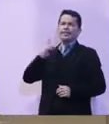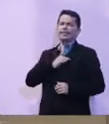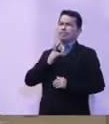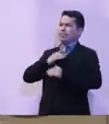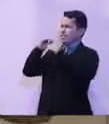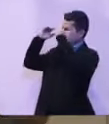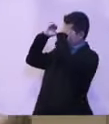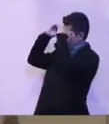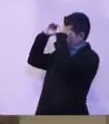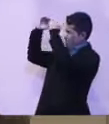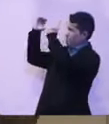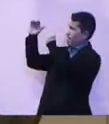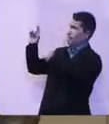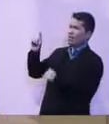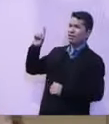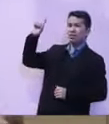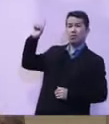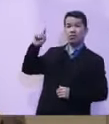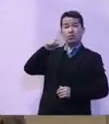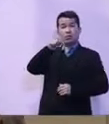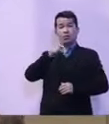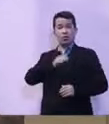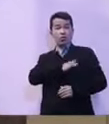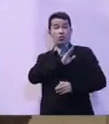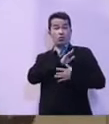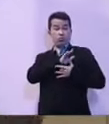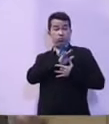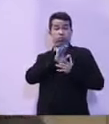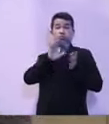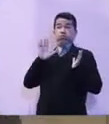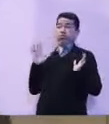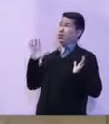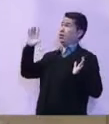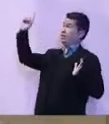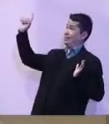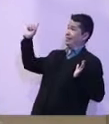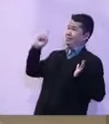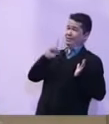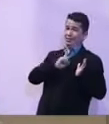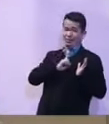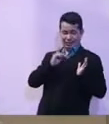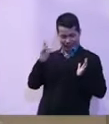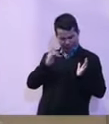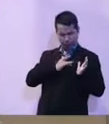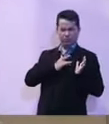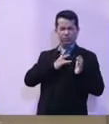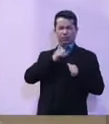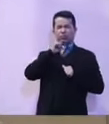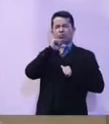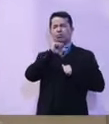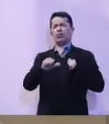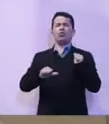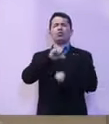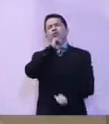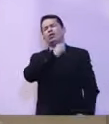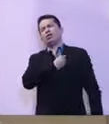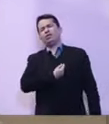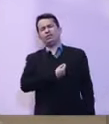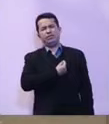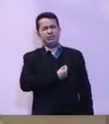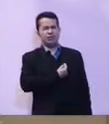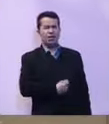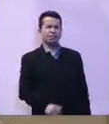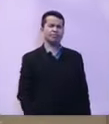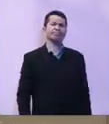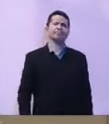e Cristo passa a entrar na nossa vida, no nosso coração e transformar a nossa vida. O apóstolo Paulo vai